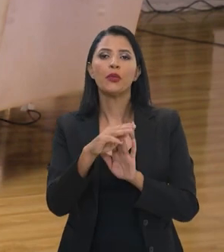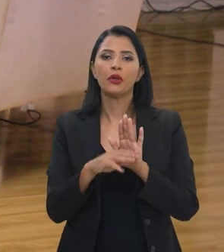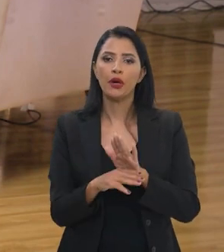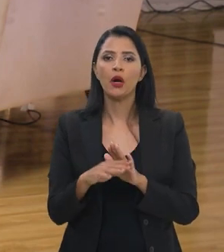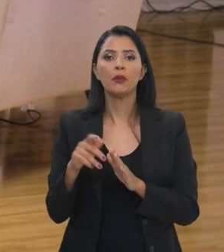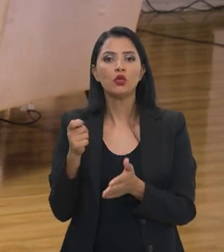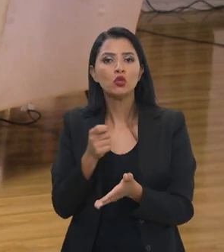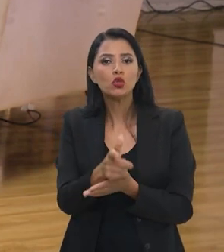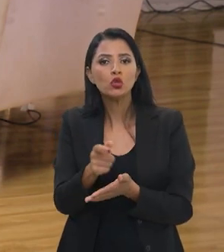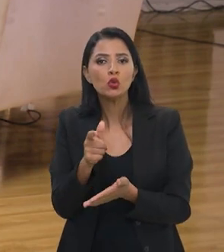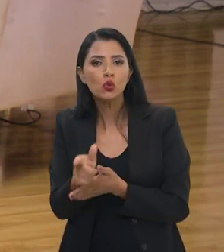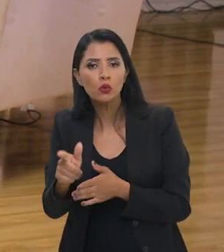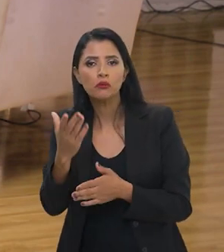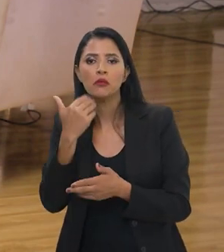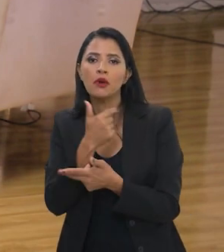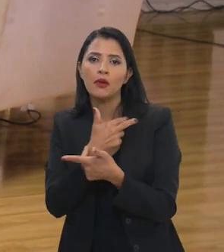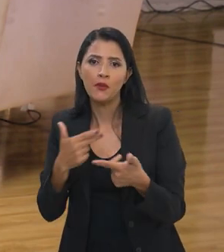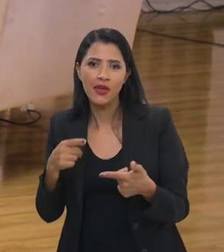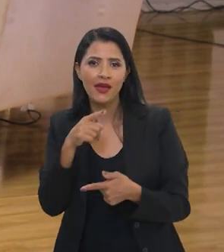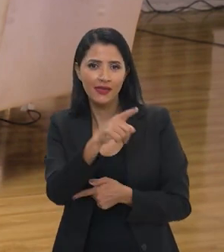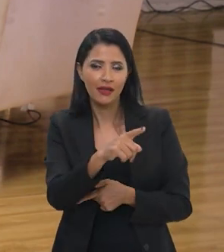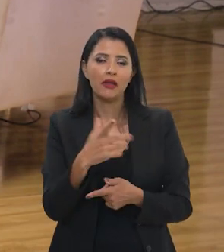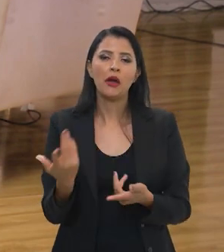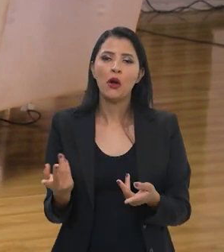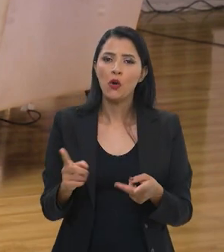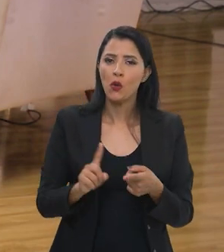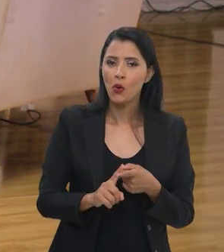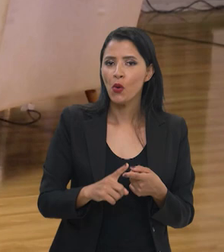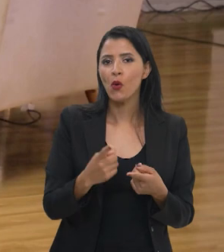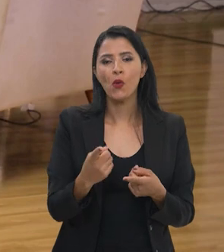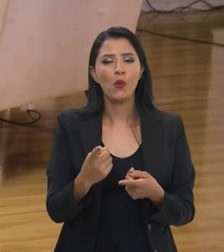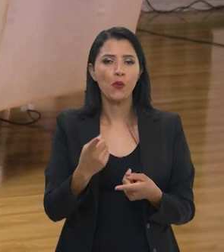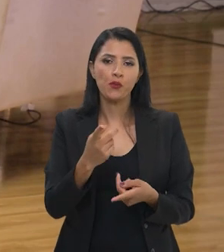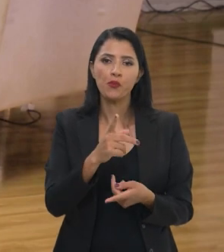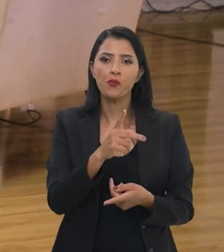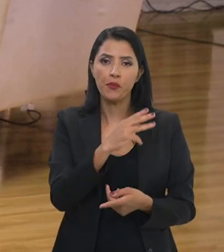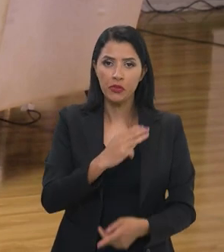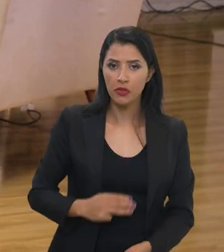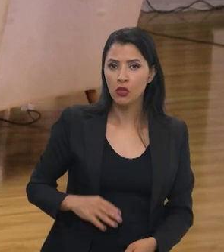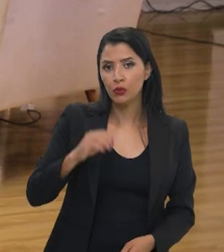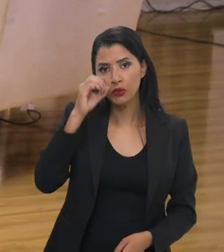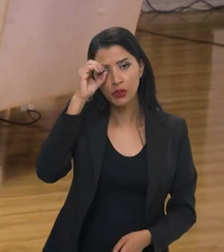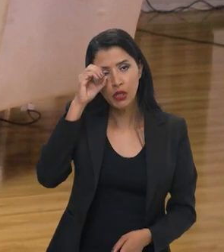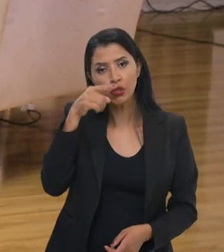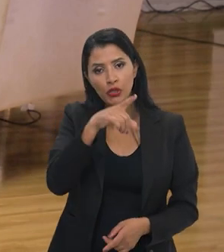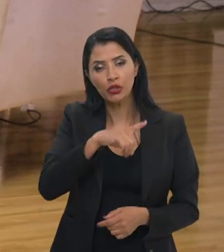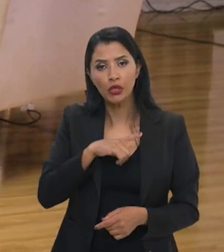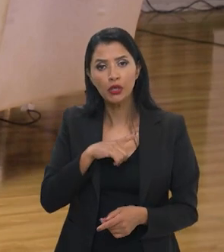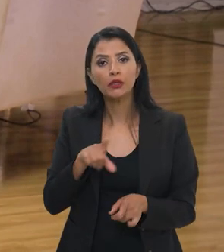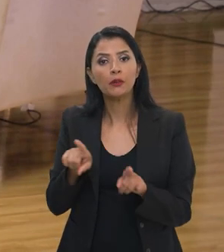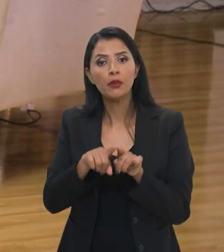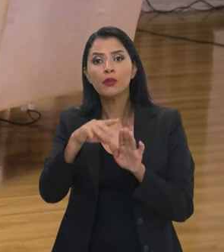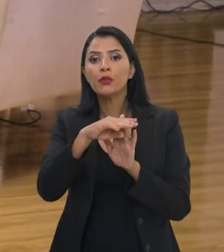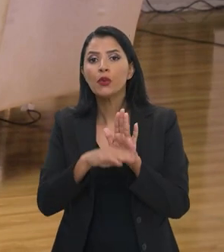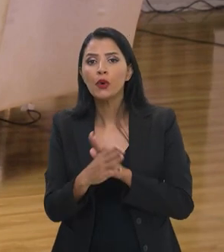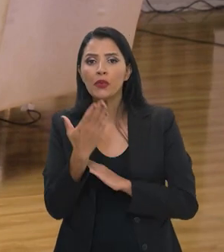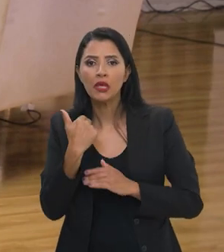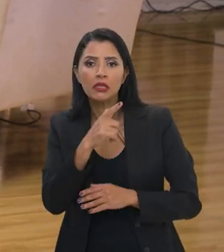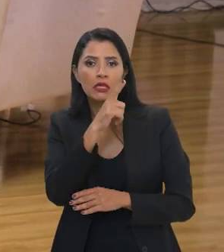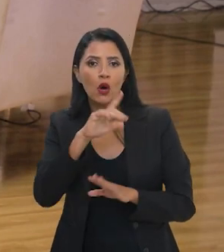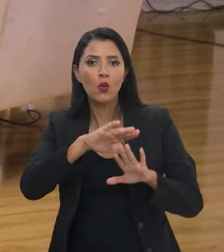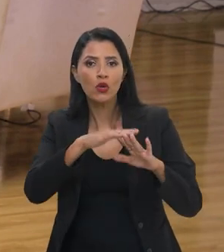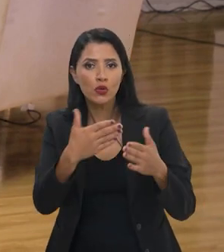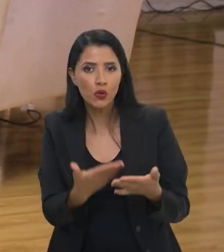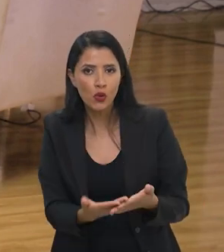o programa de aquisição de alimentos lá como Ministro Paulo Teixeira lá com o programa de alimentação escolar